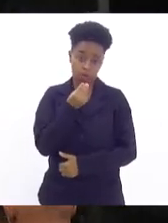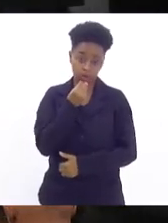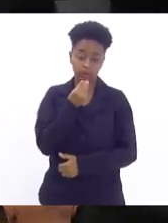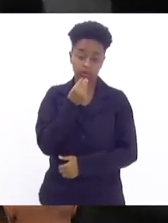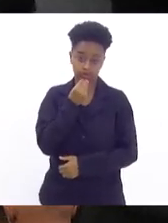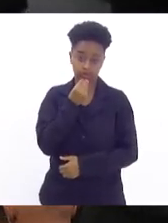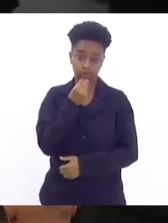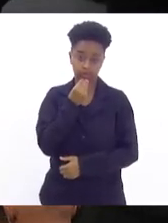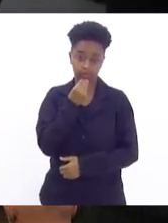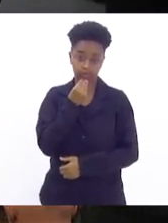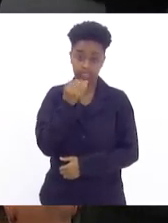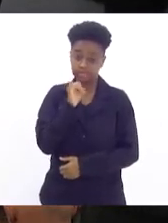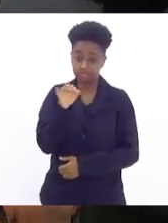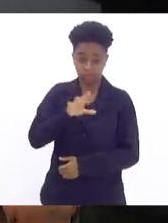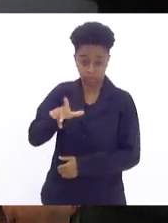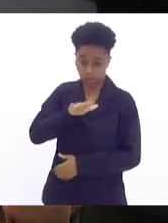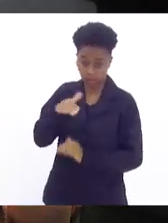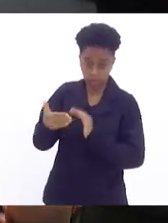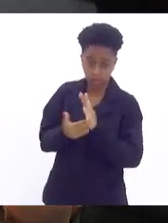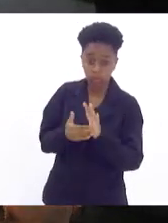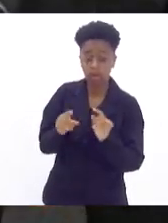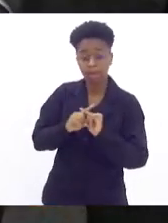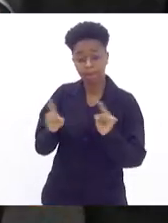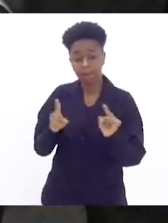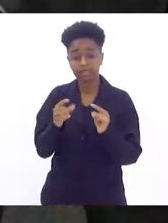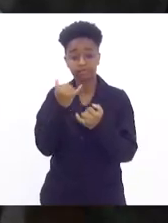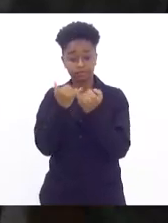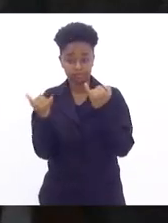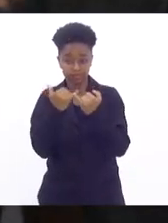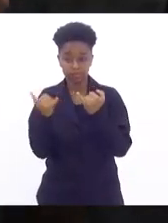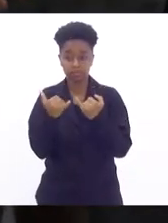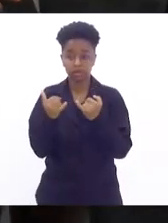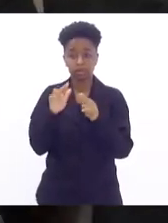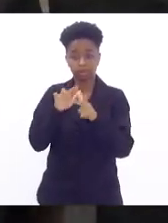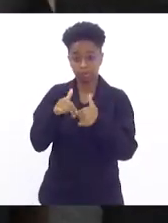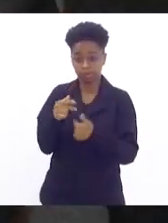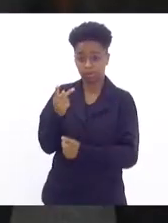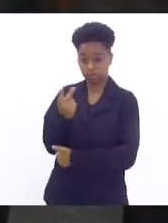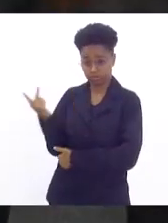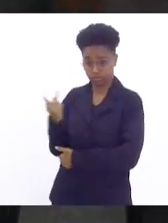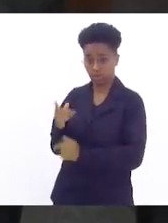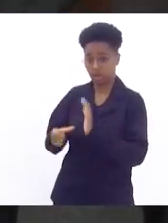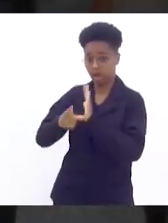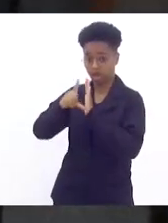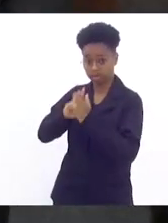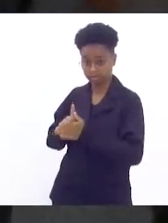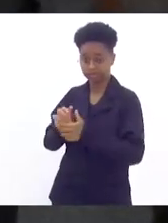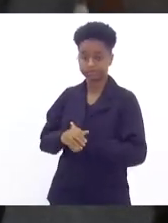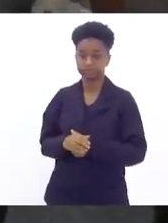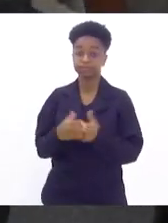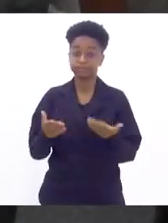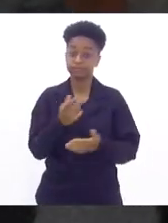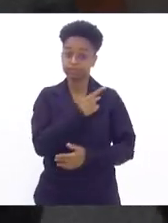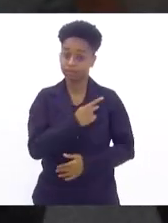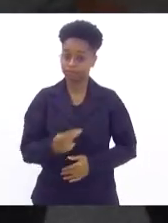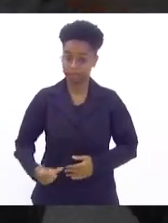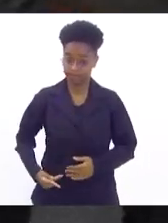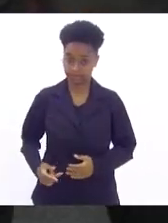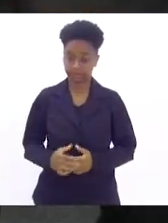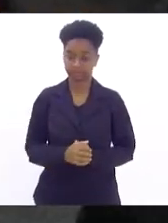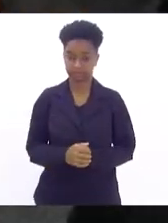se não na totalidade mais em parte pelos colegas que me antecederam senhor presidente